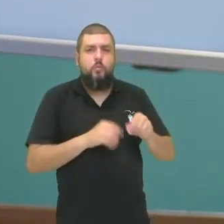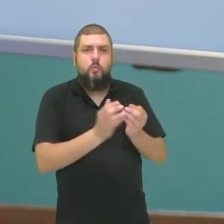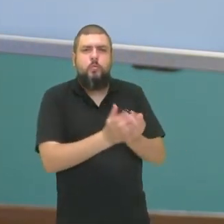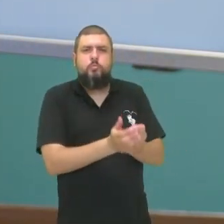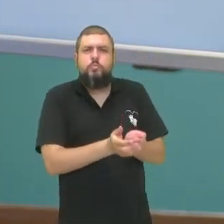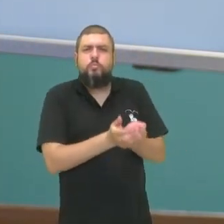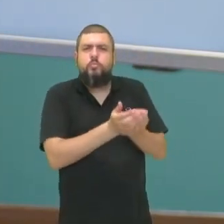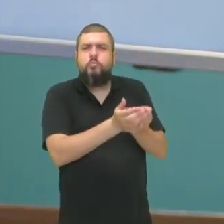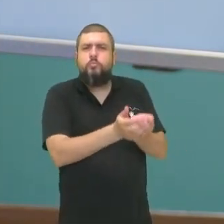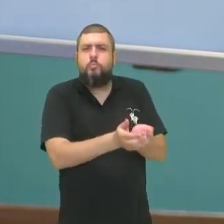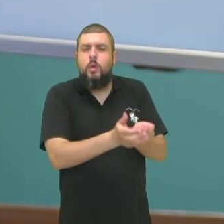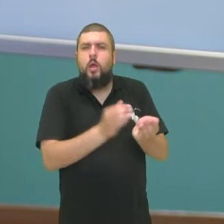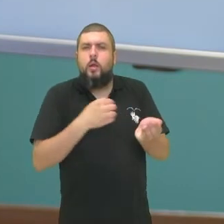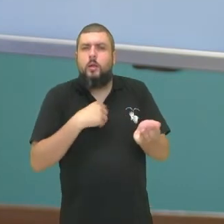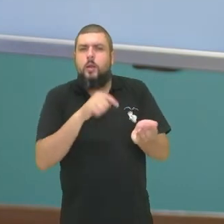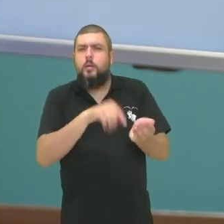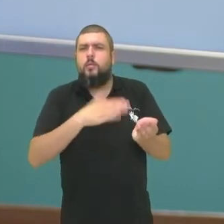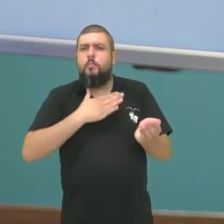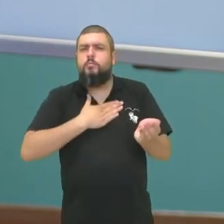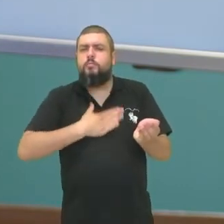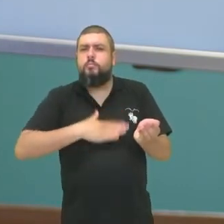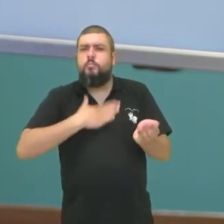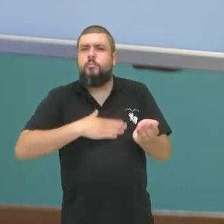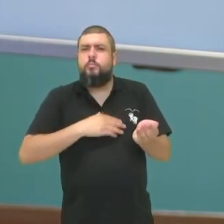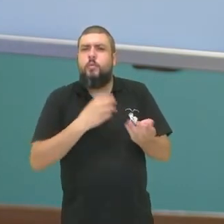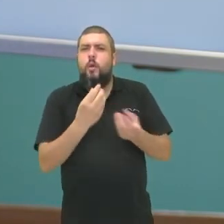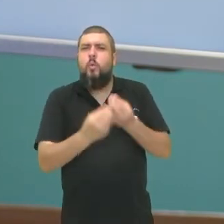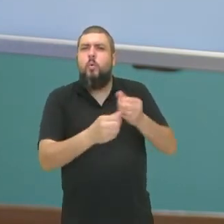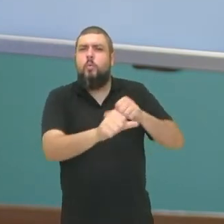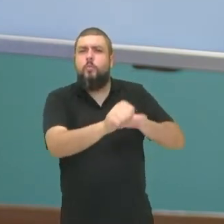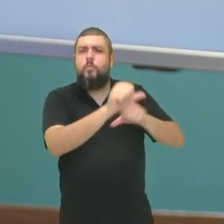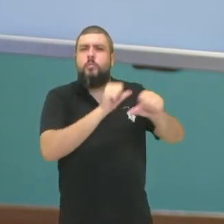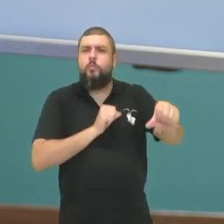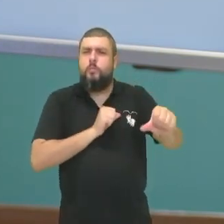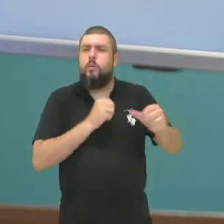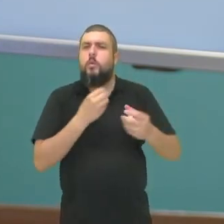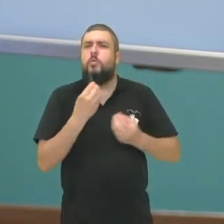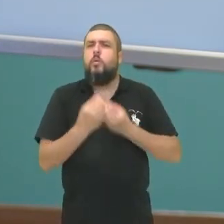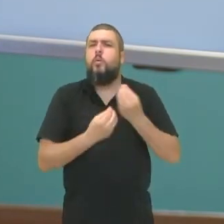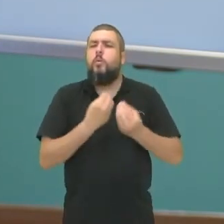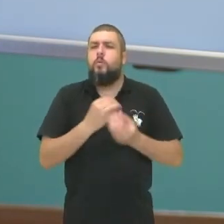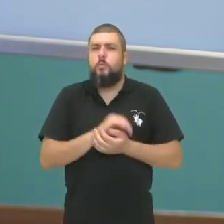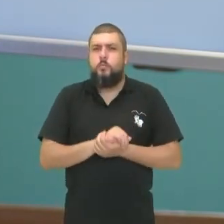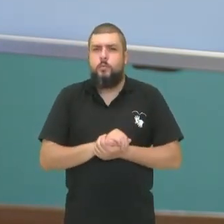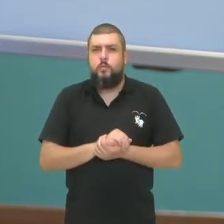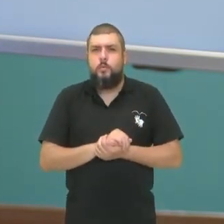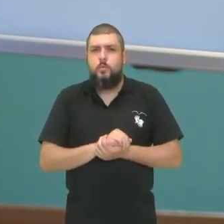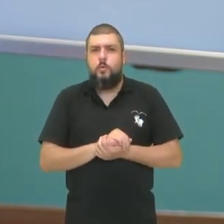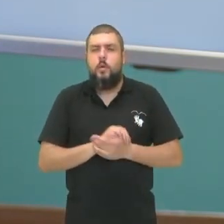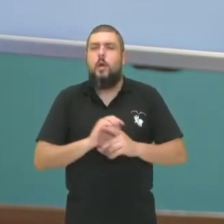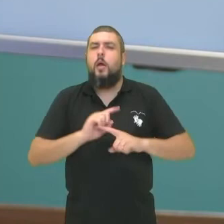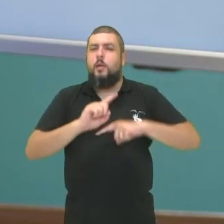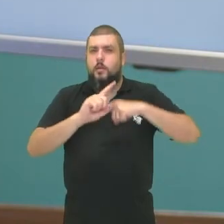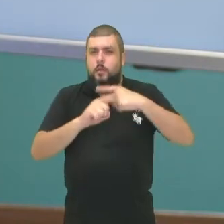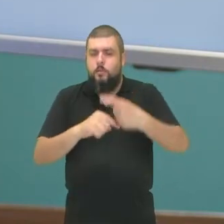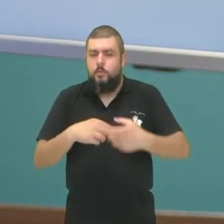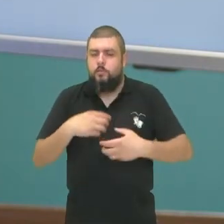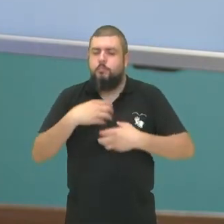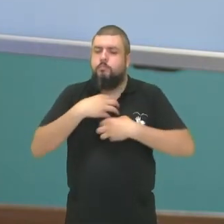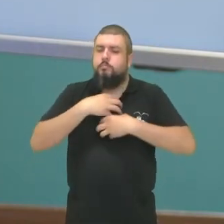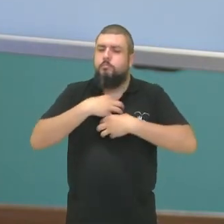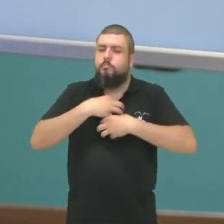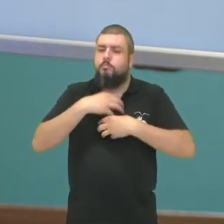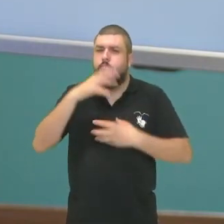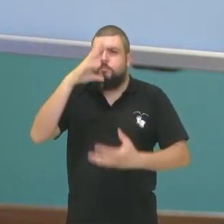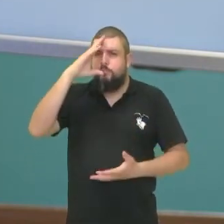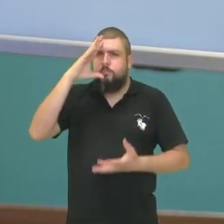né, num momento tranquilo, como que você reagiria? E num terceiro momento, coloque ali um barquinho como